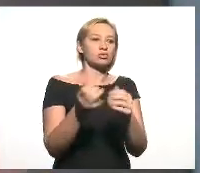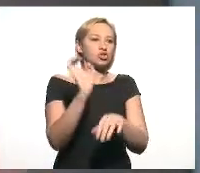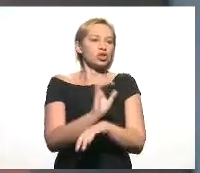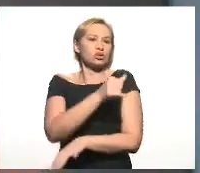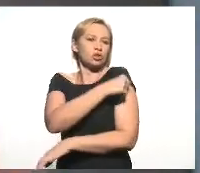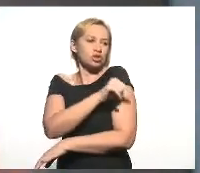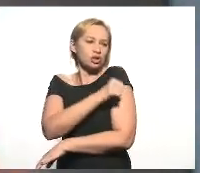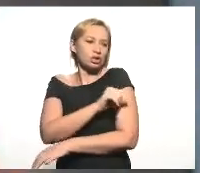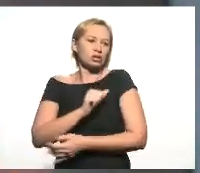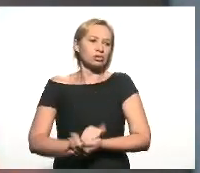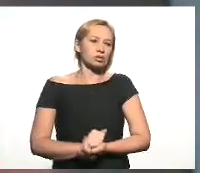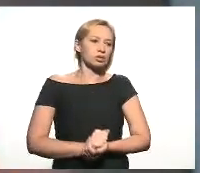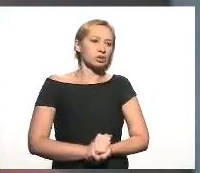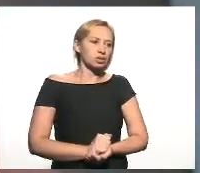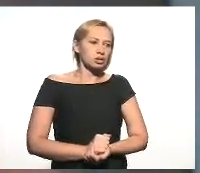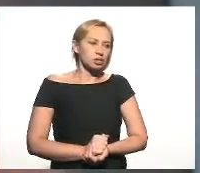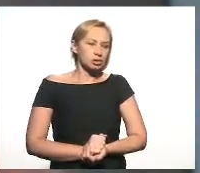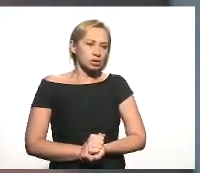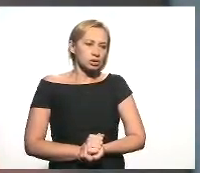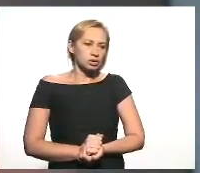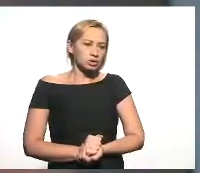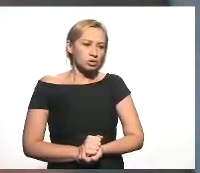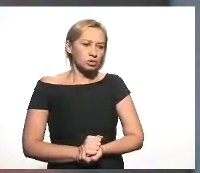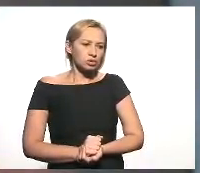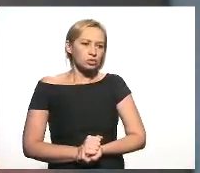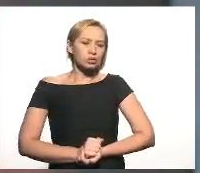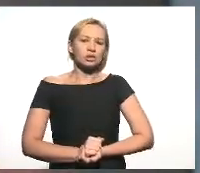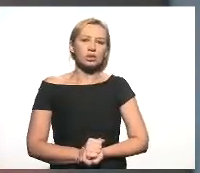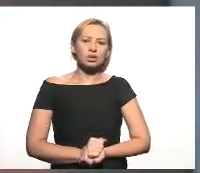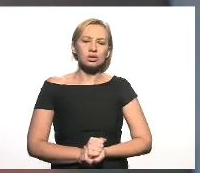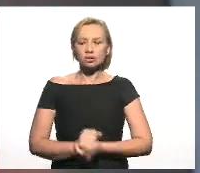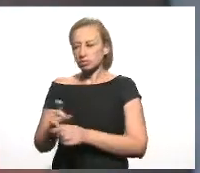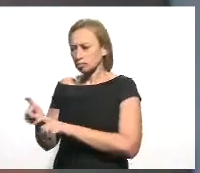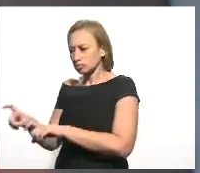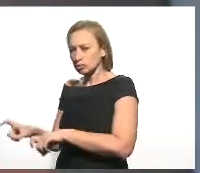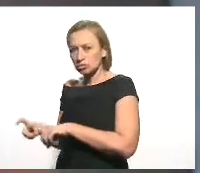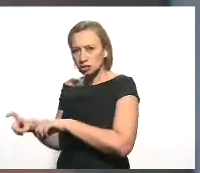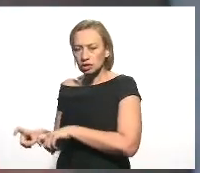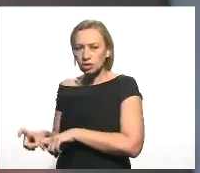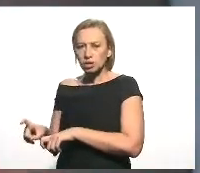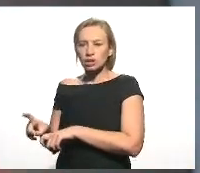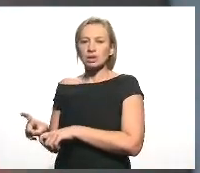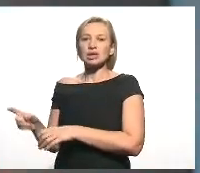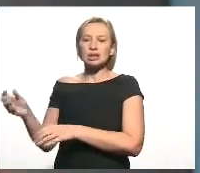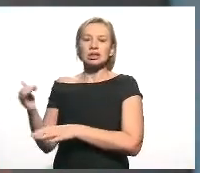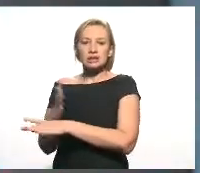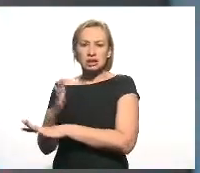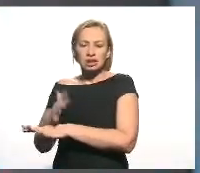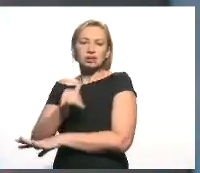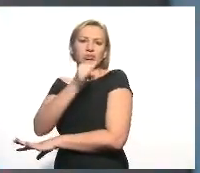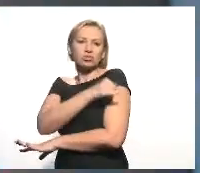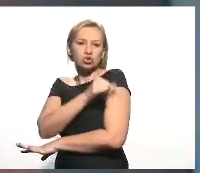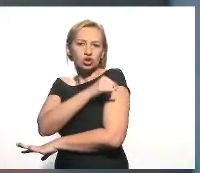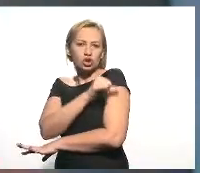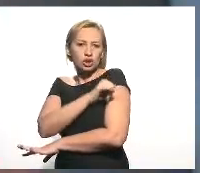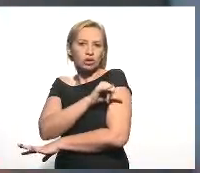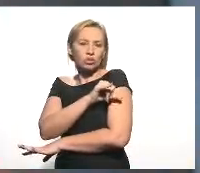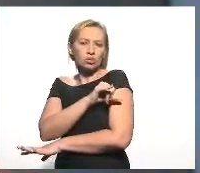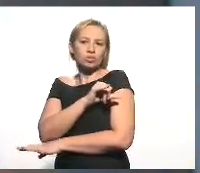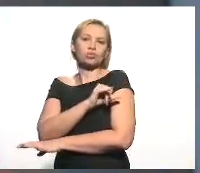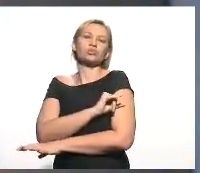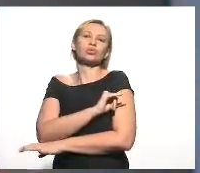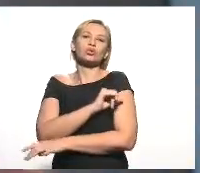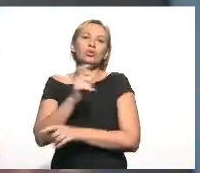quê? Porque os agricultores passaram a ter, na cidade do Rio de Janeiro, o maior mercado consumidor do estado, um